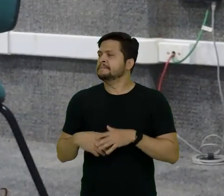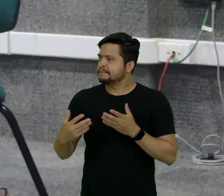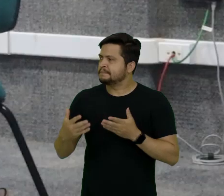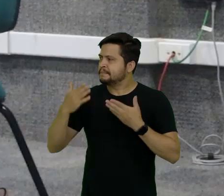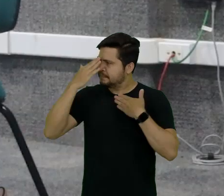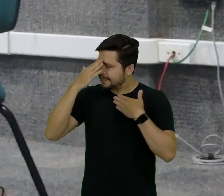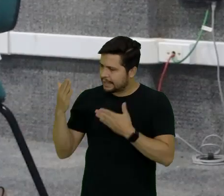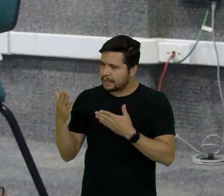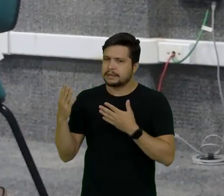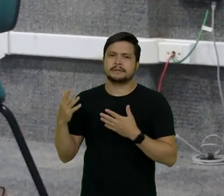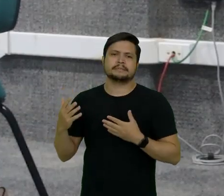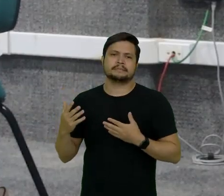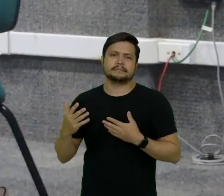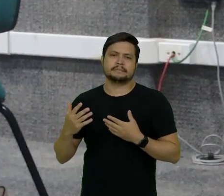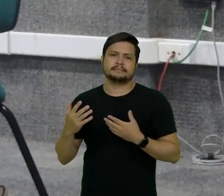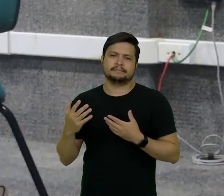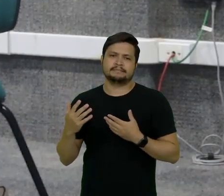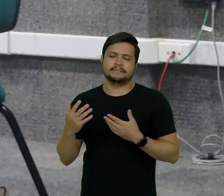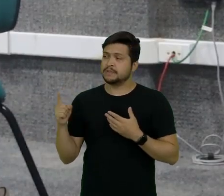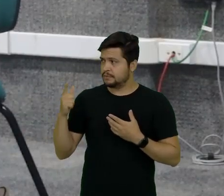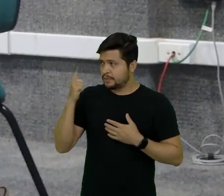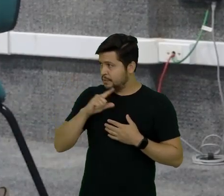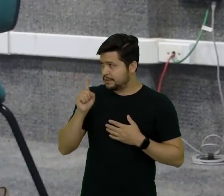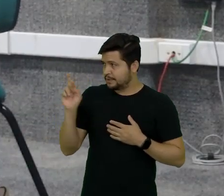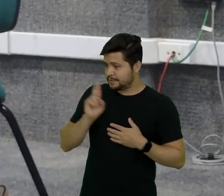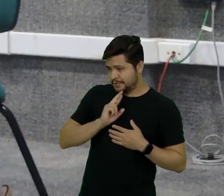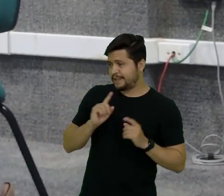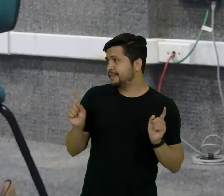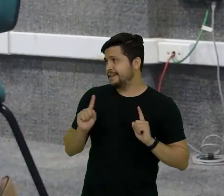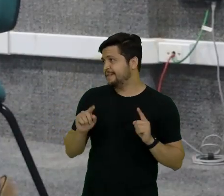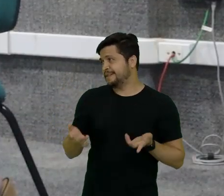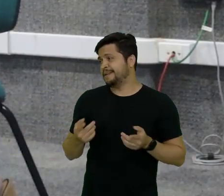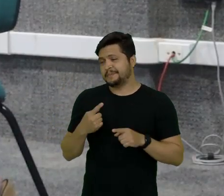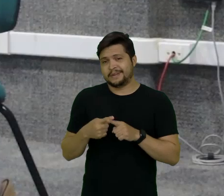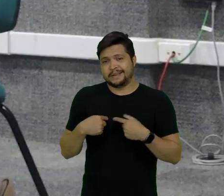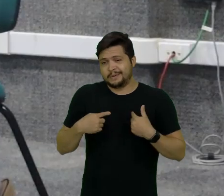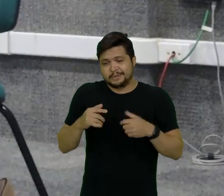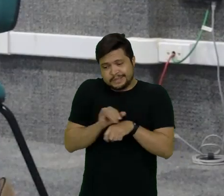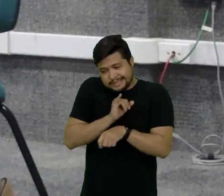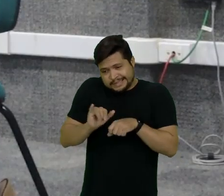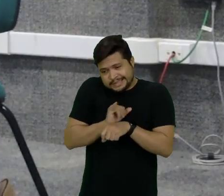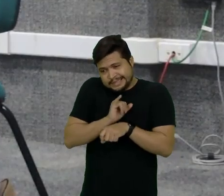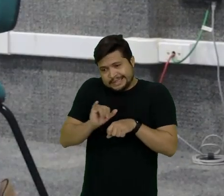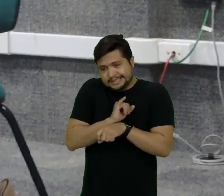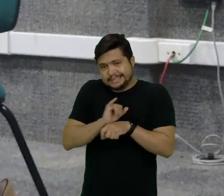Doutora Ana Clara, muito obrigada pelo convite. Você nem conseguiu dizer não, né? Porque